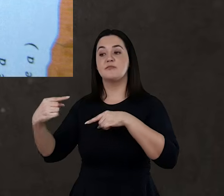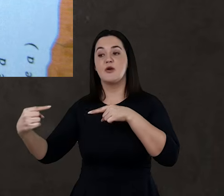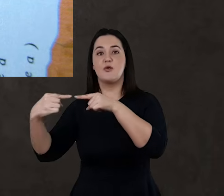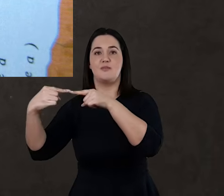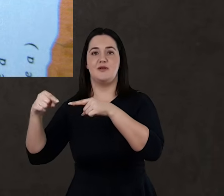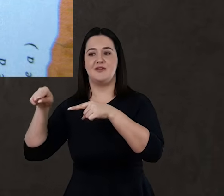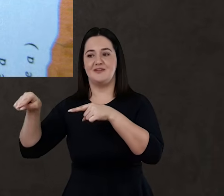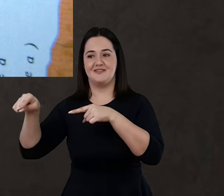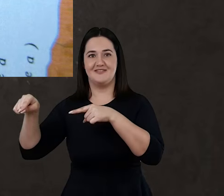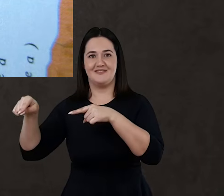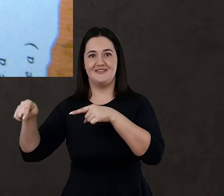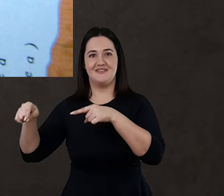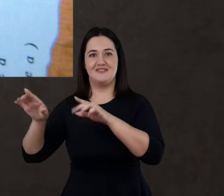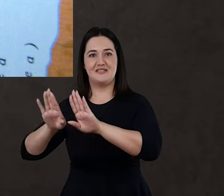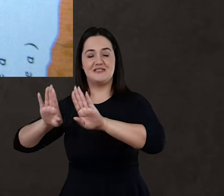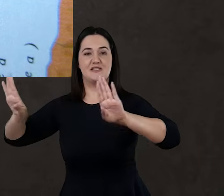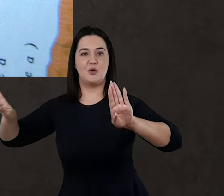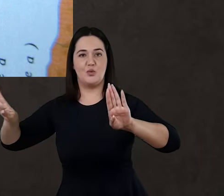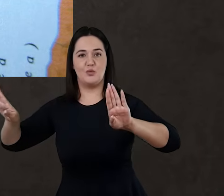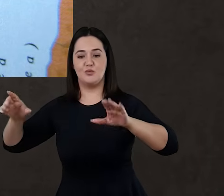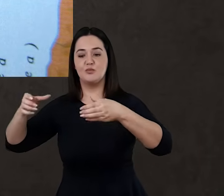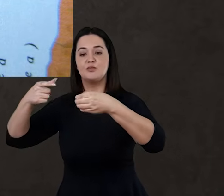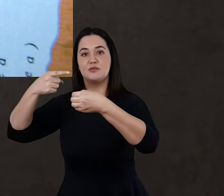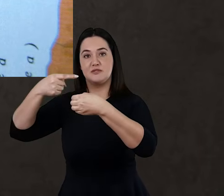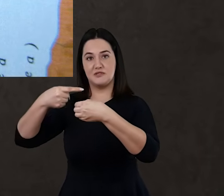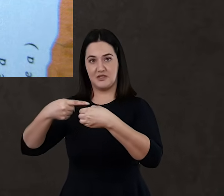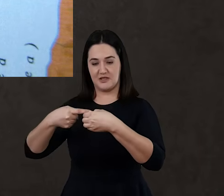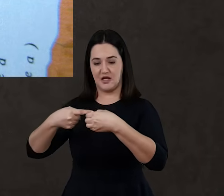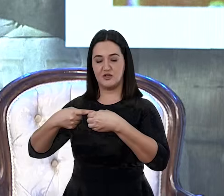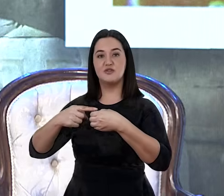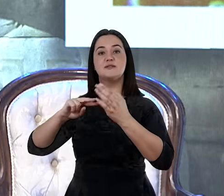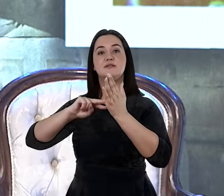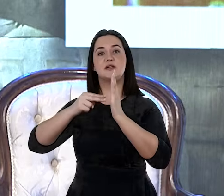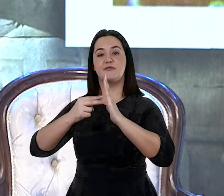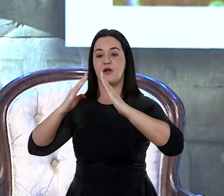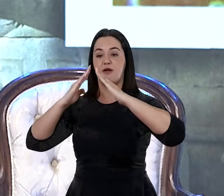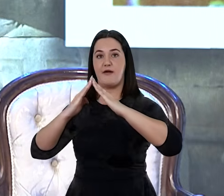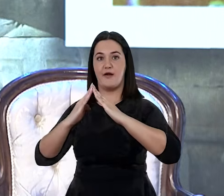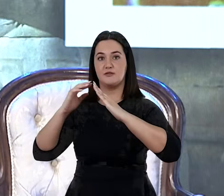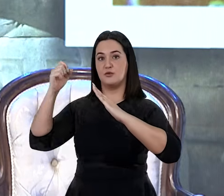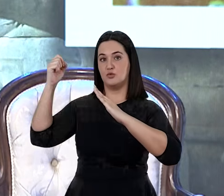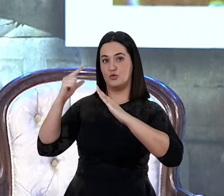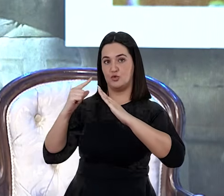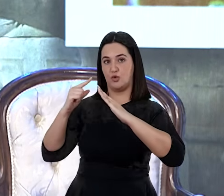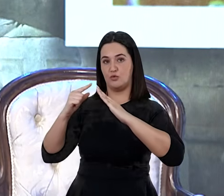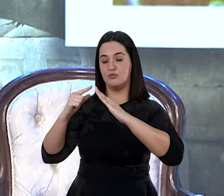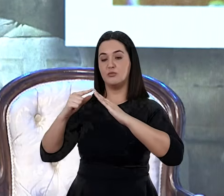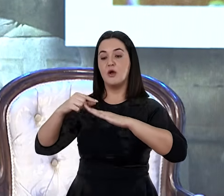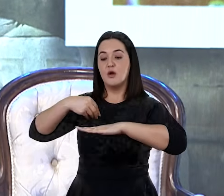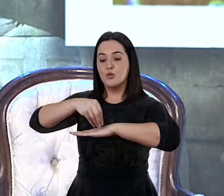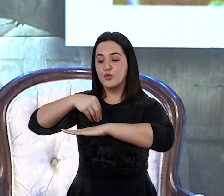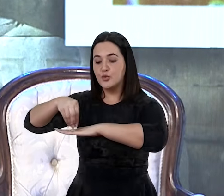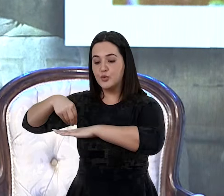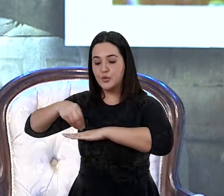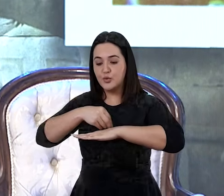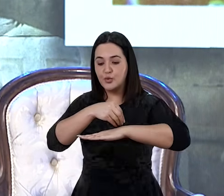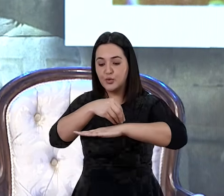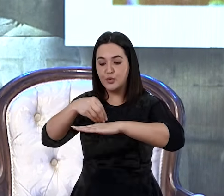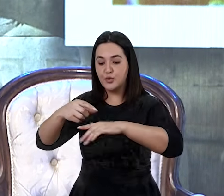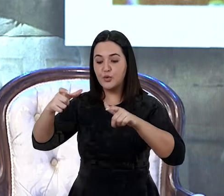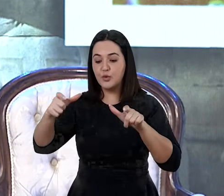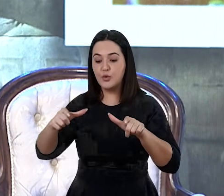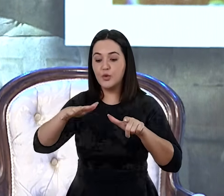ligada à história de Sansão. Beit Shemesh, em hebraico, significa literalmente Casa do Sol. E esse assentamento